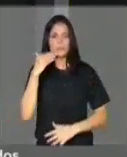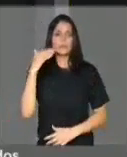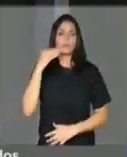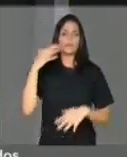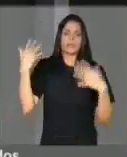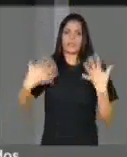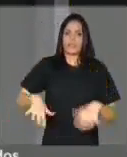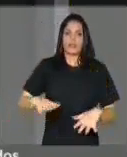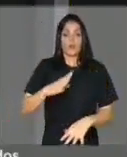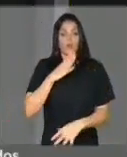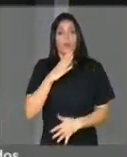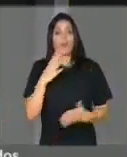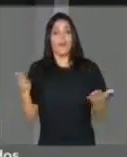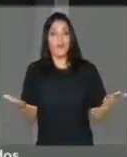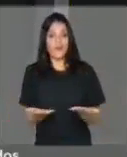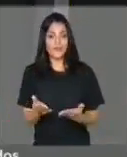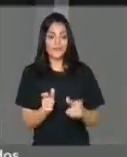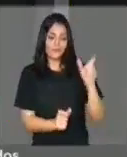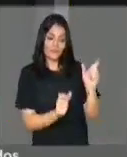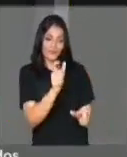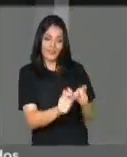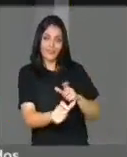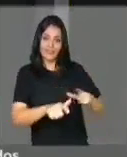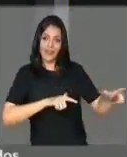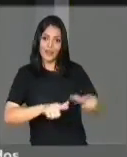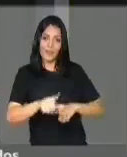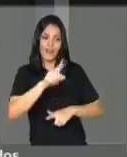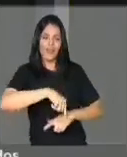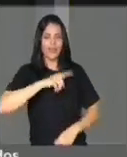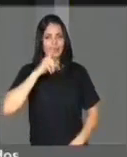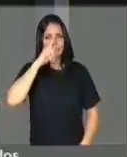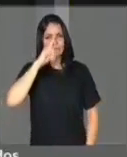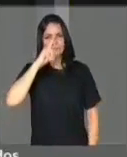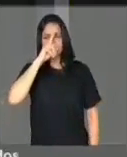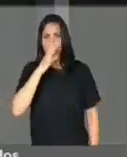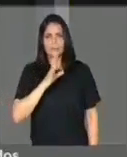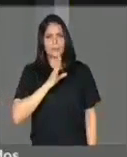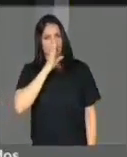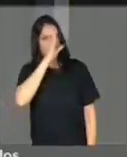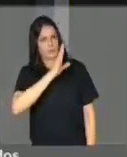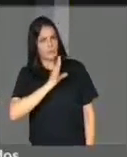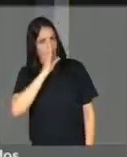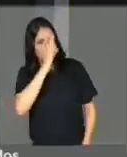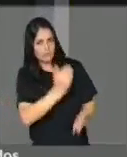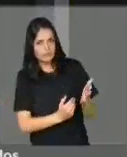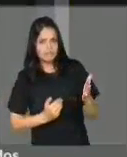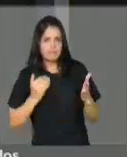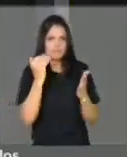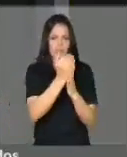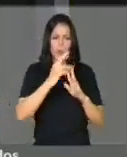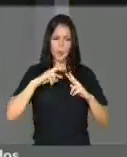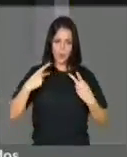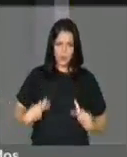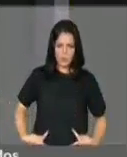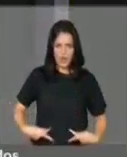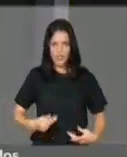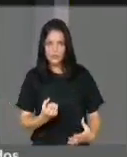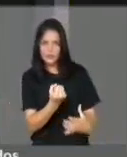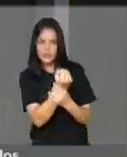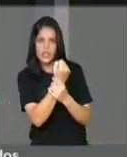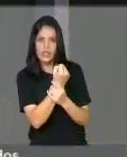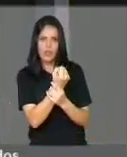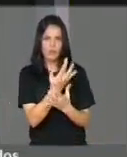as conhecemos hoje. Os trabalhadores eram expostos a riscos absurdos, em condições desumanas de segurança e